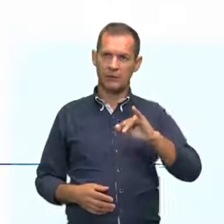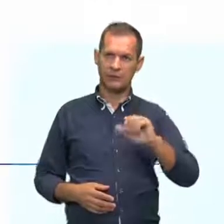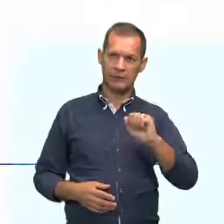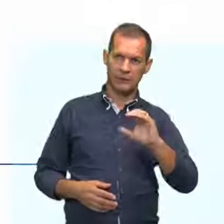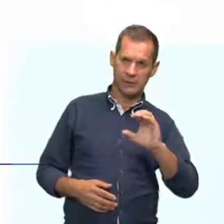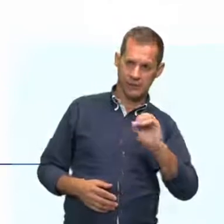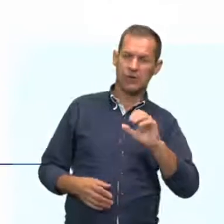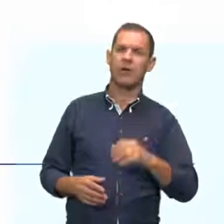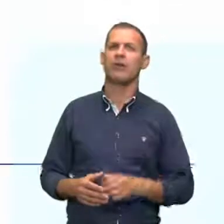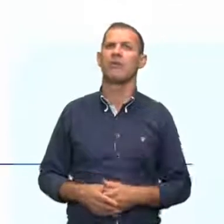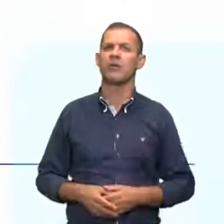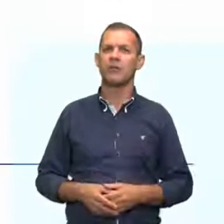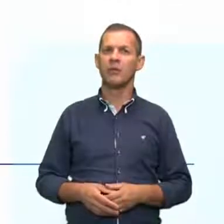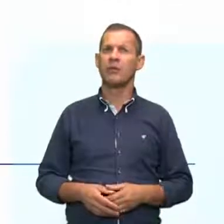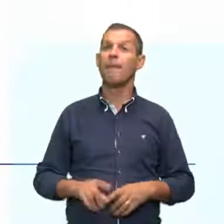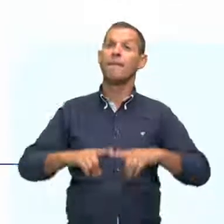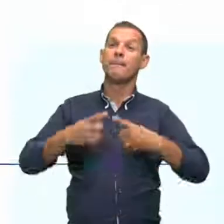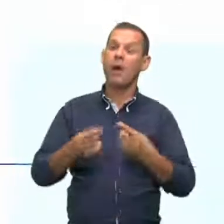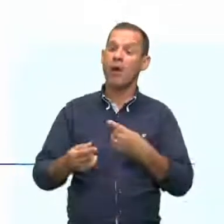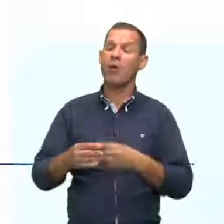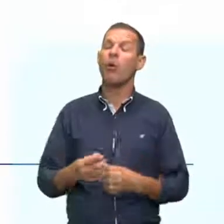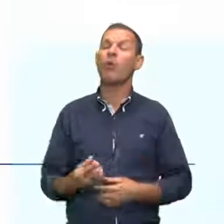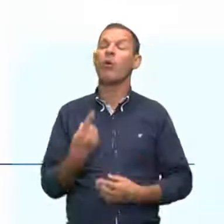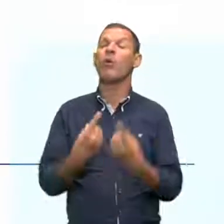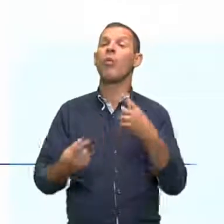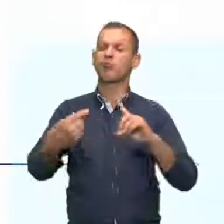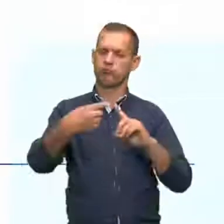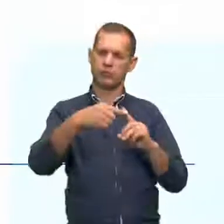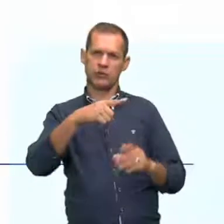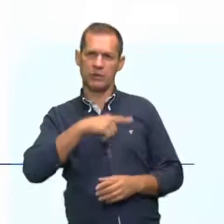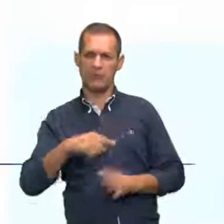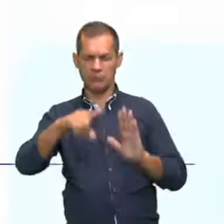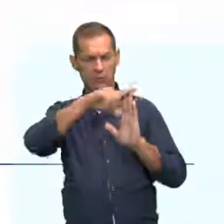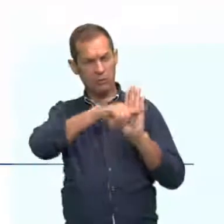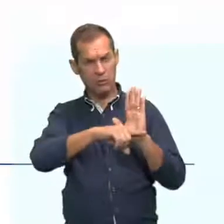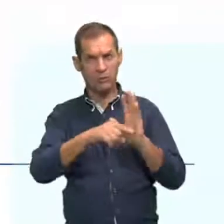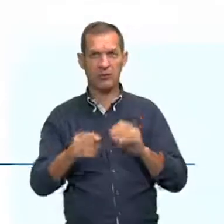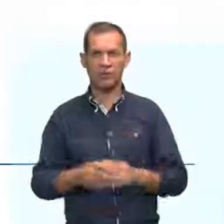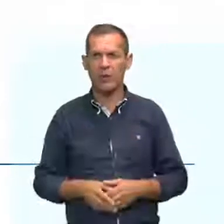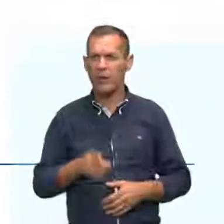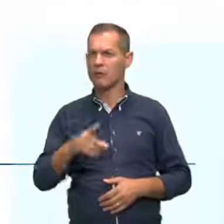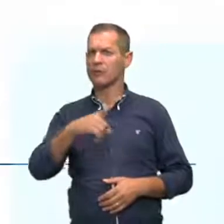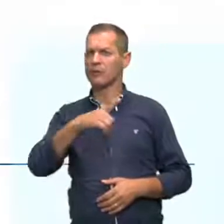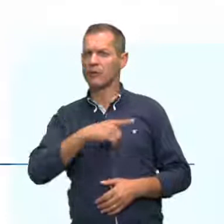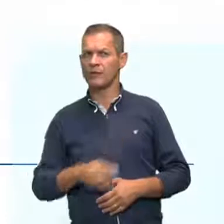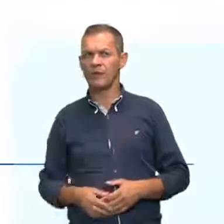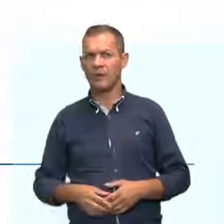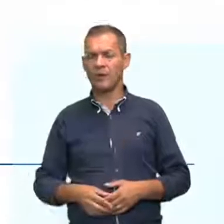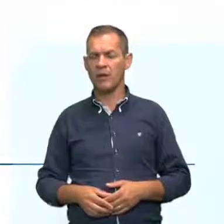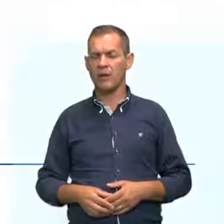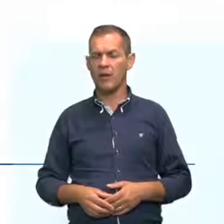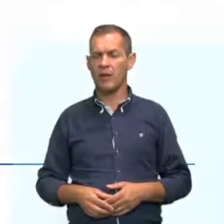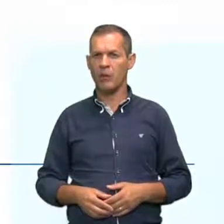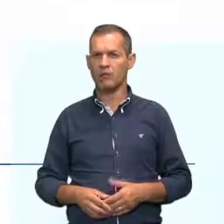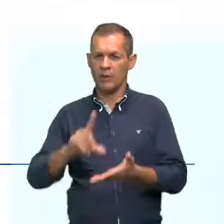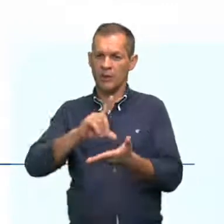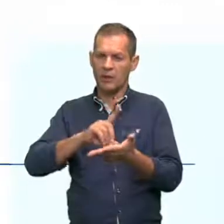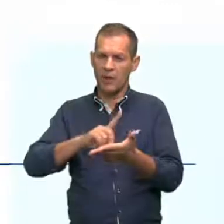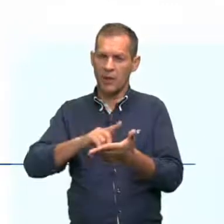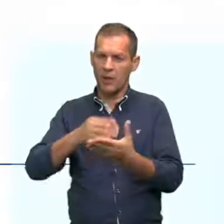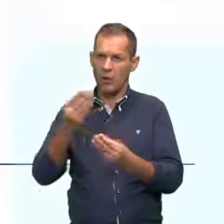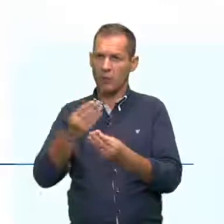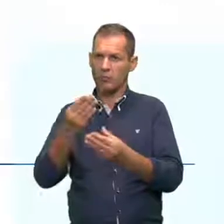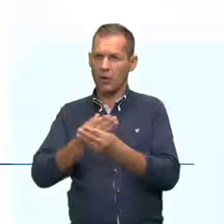Xiao Steganography, qual que é o objetivo desse programa? Você pega um arquivo de texto,